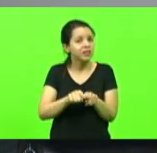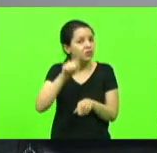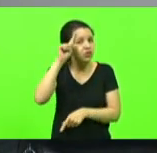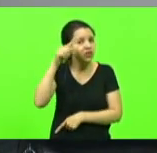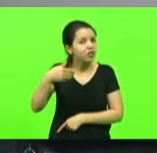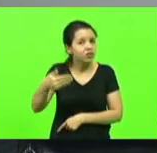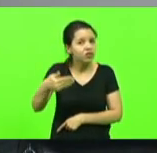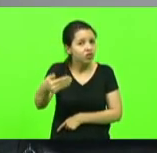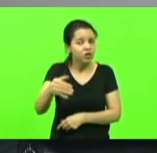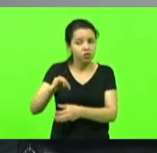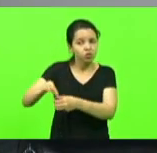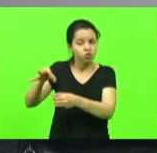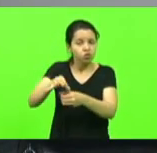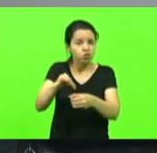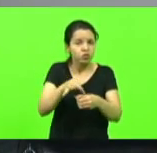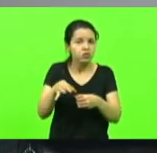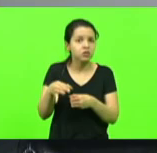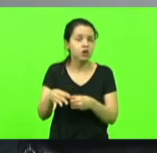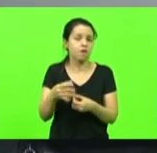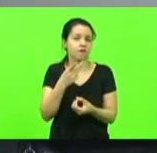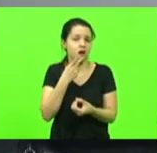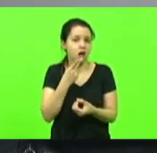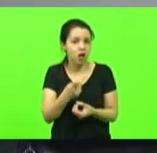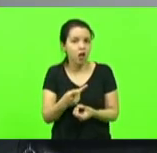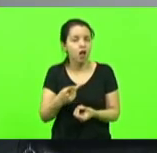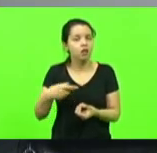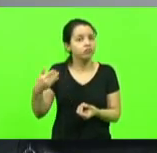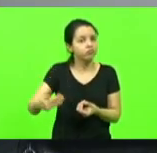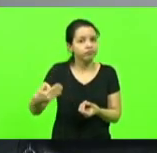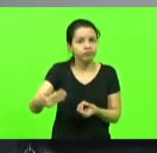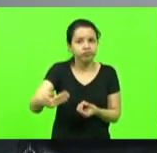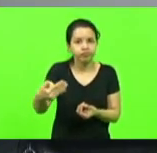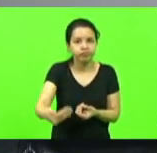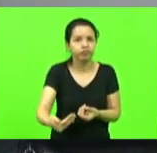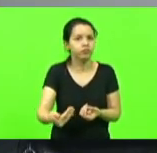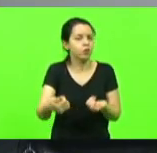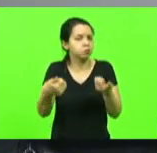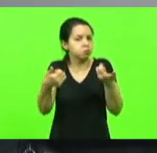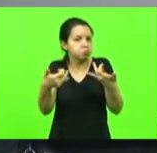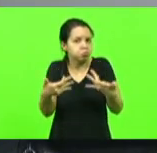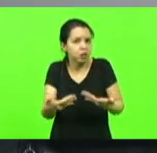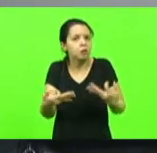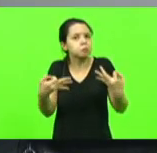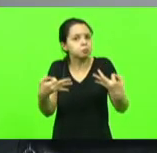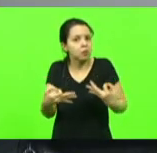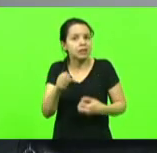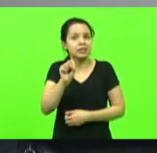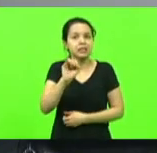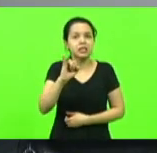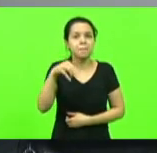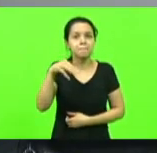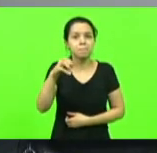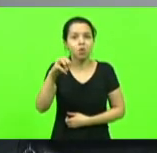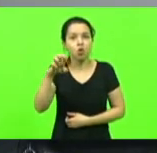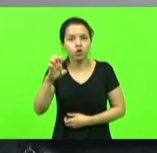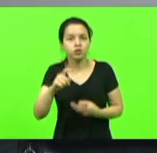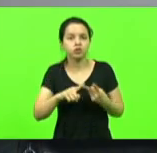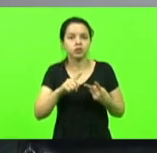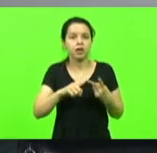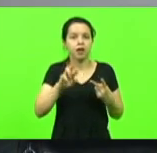instituições, falado de uma maneira muito efetiva pela Simone e pela Renata, né,